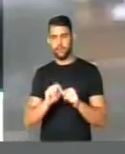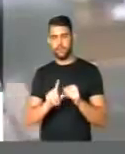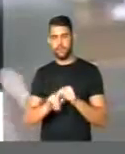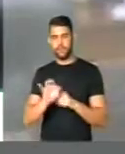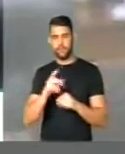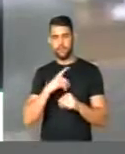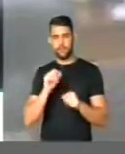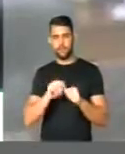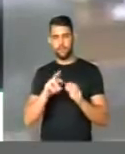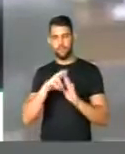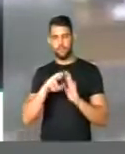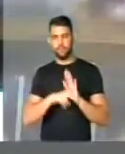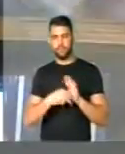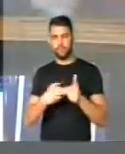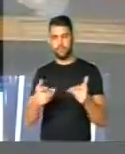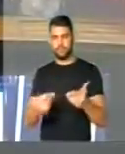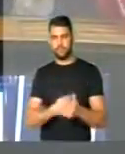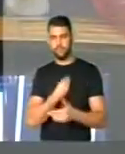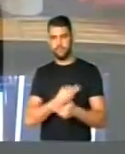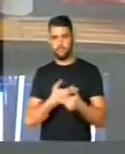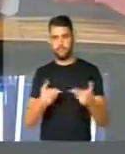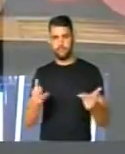um gerador de precedente.